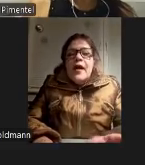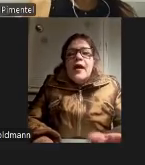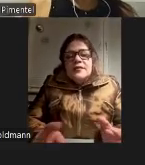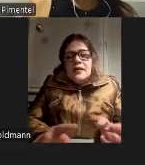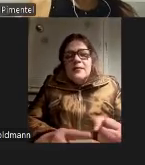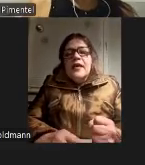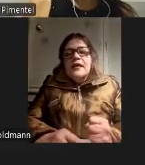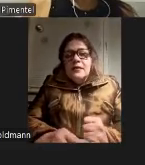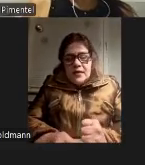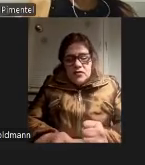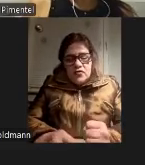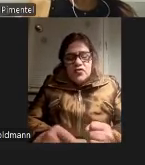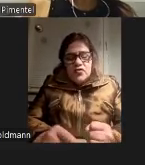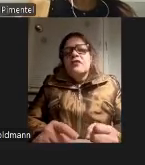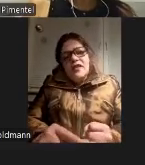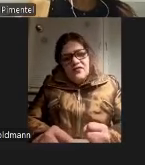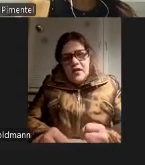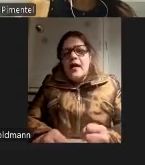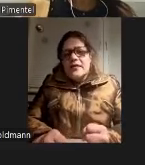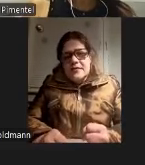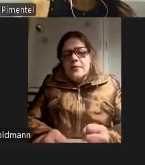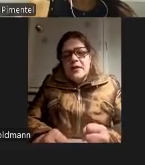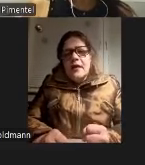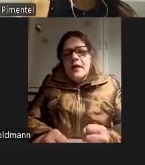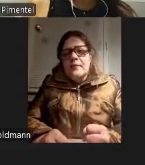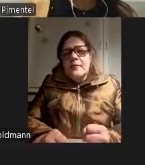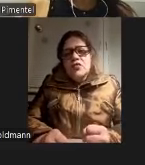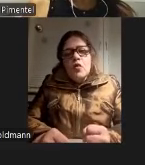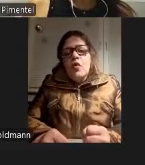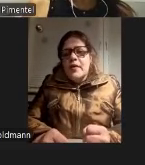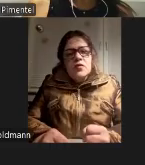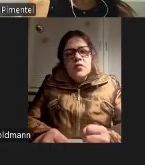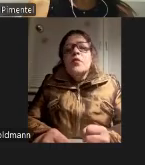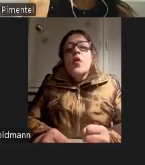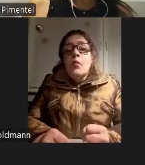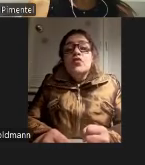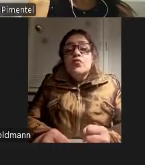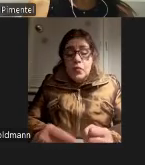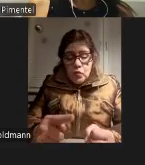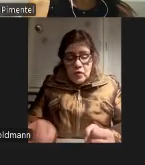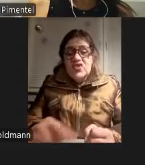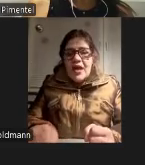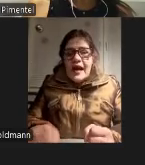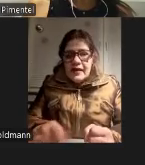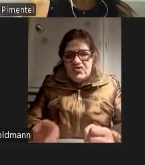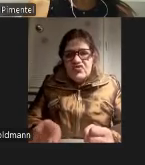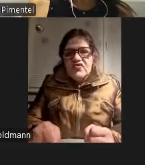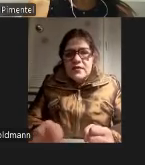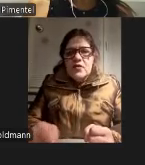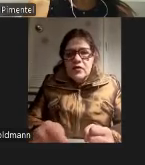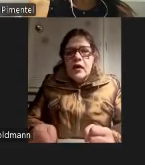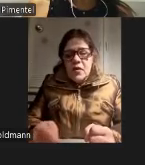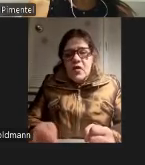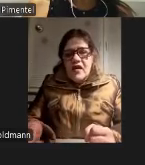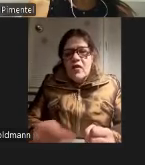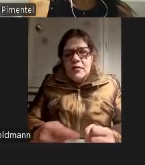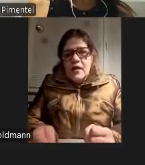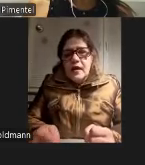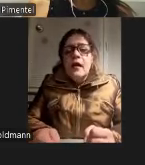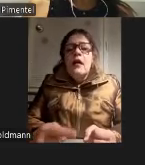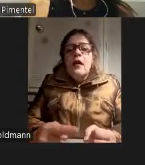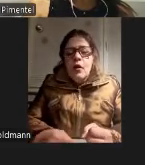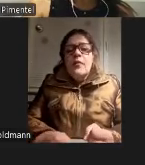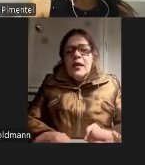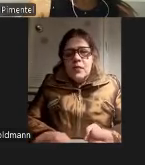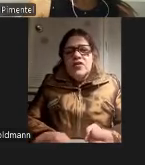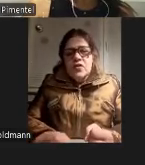faz parte, saber a anamnese do sono, verificar se tem apneia mesmo, ou por escalas, sim ou não, provável